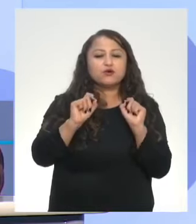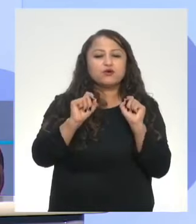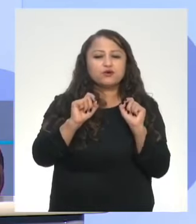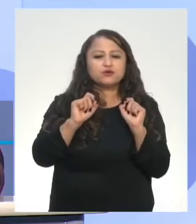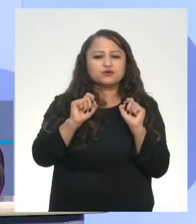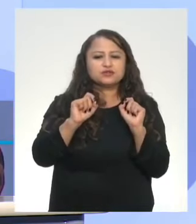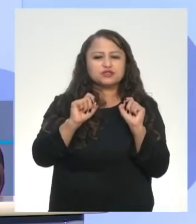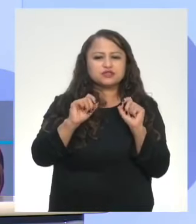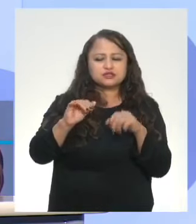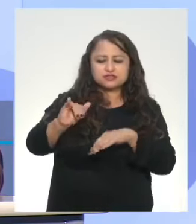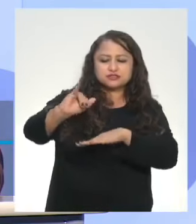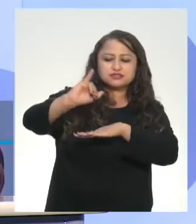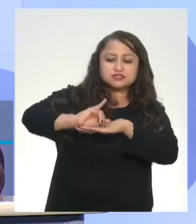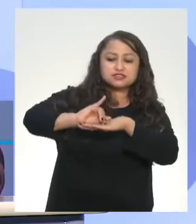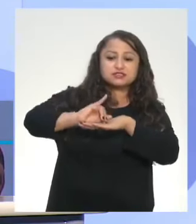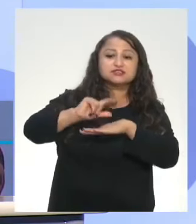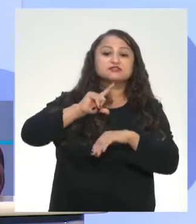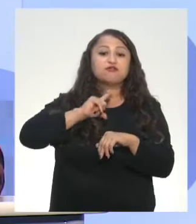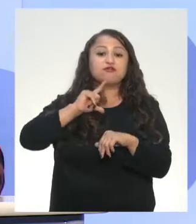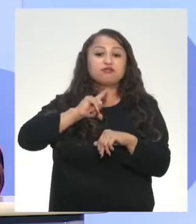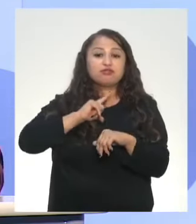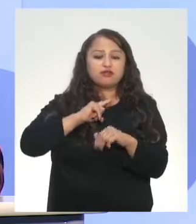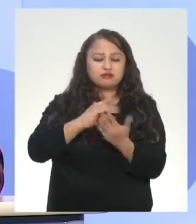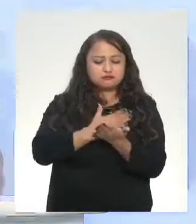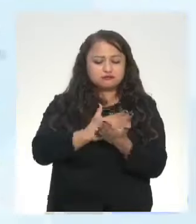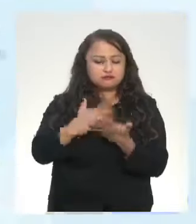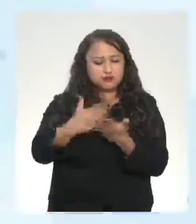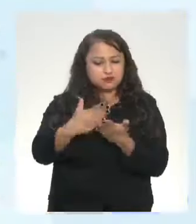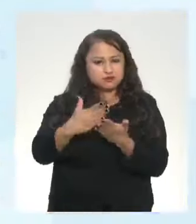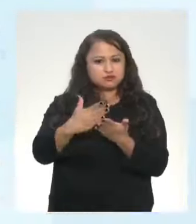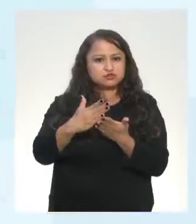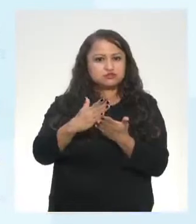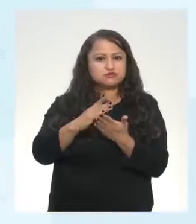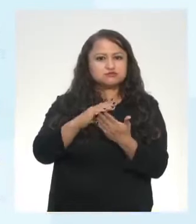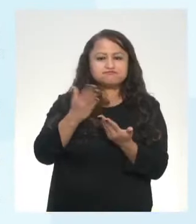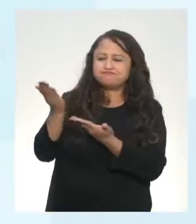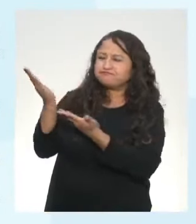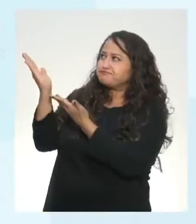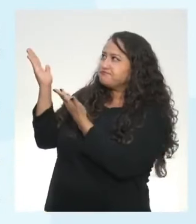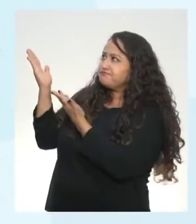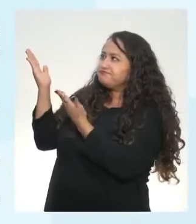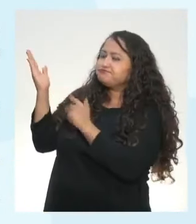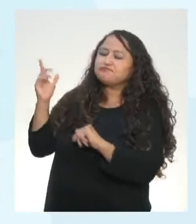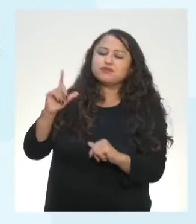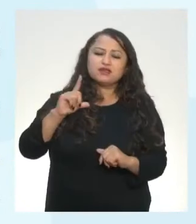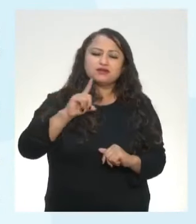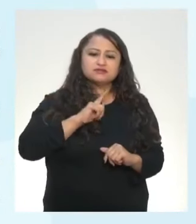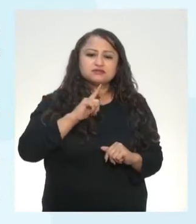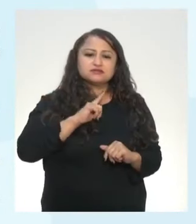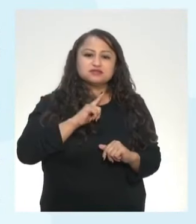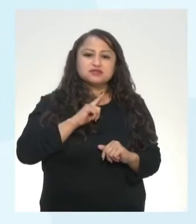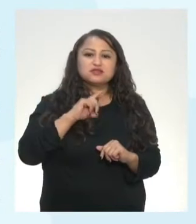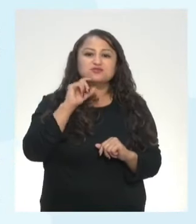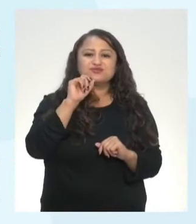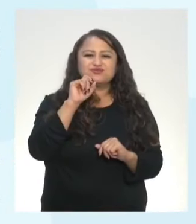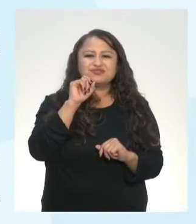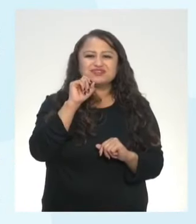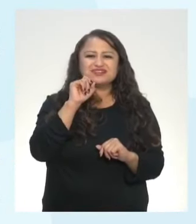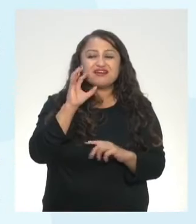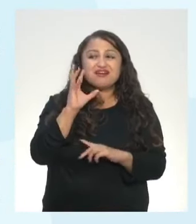viria para eles, né? Continuando, lá na nossa próxima tela, nós temos aí algumas consequências,